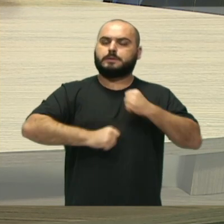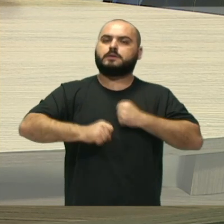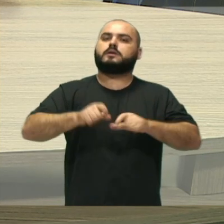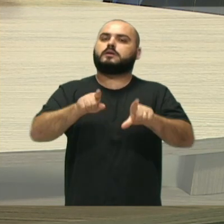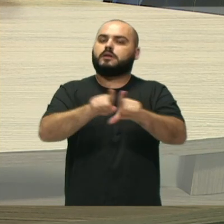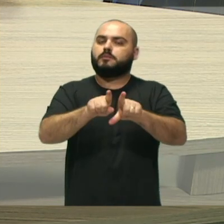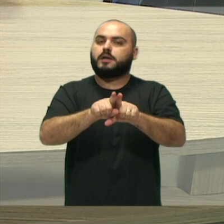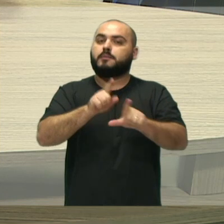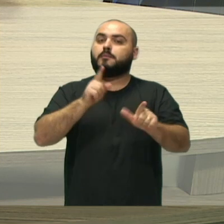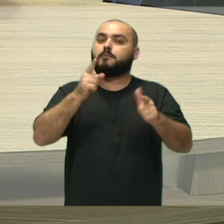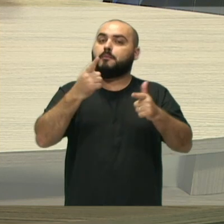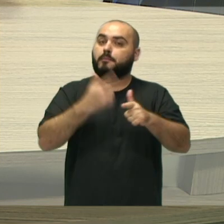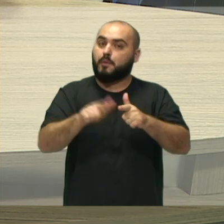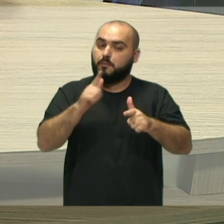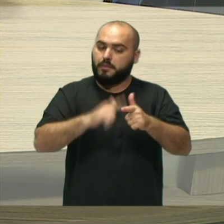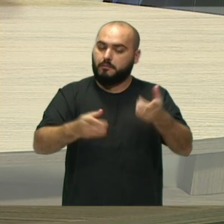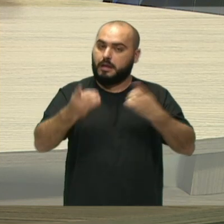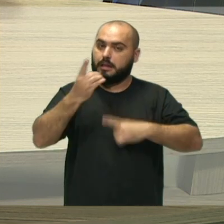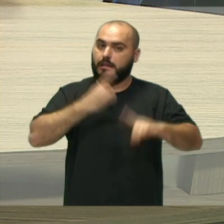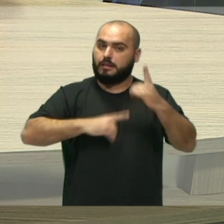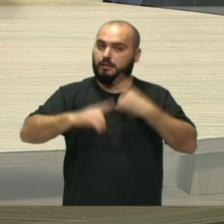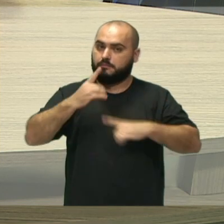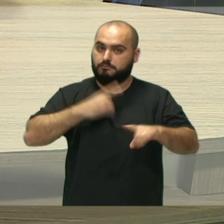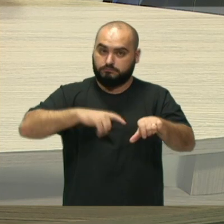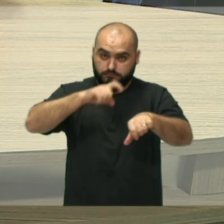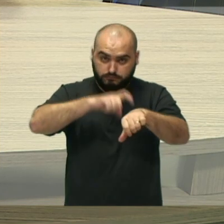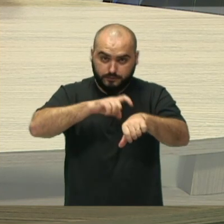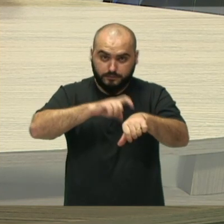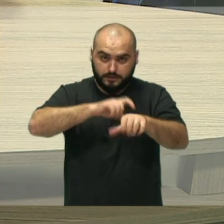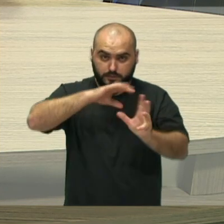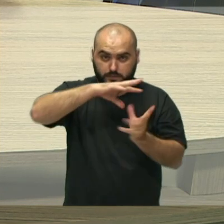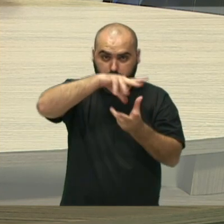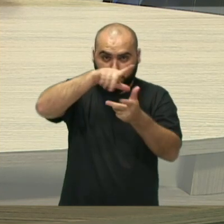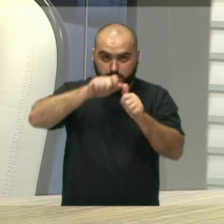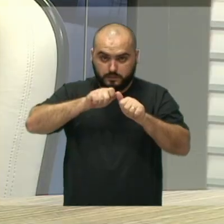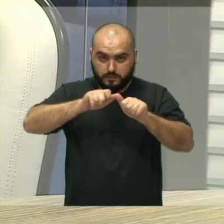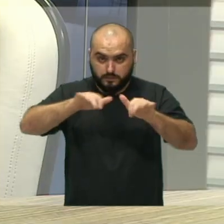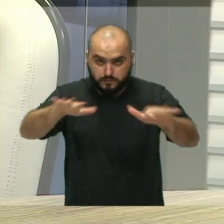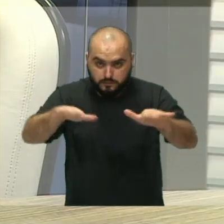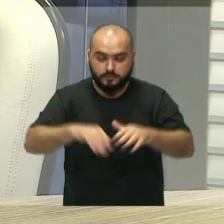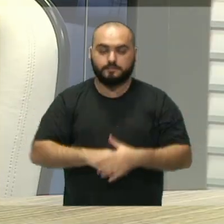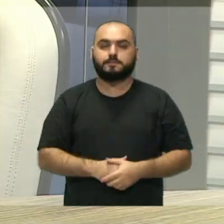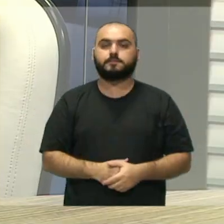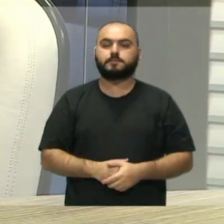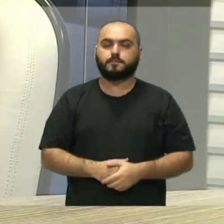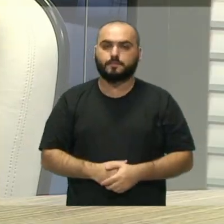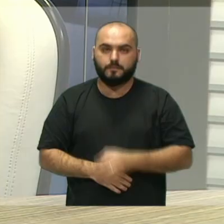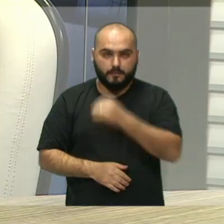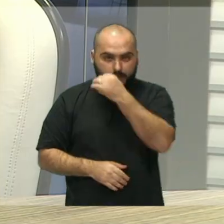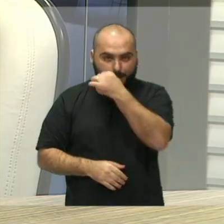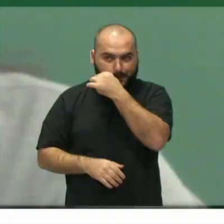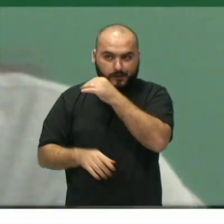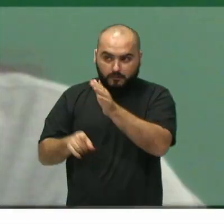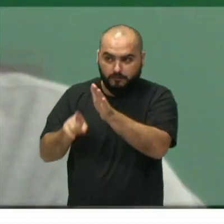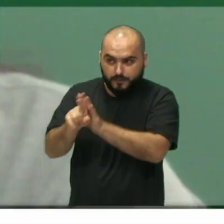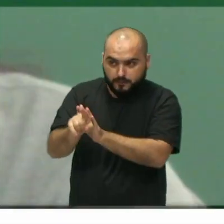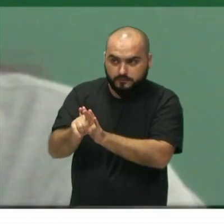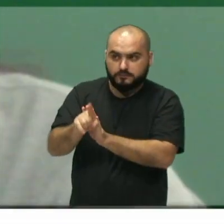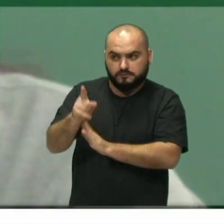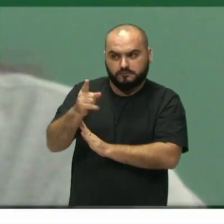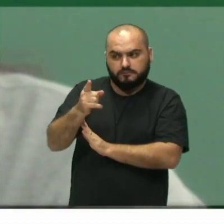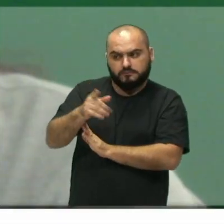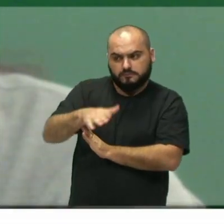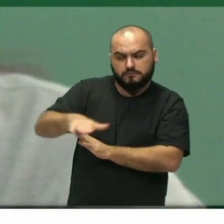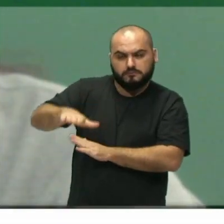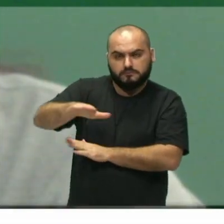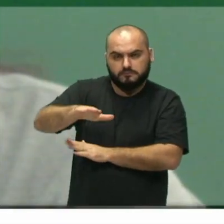relacionados à depressão durante a pandemia. Esse aumento visto no restante do mundo, em algumas